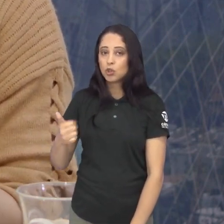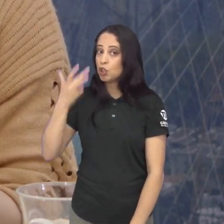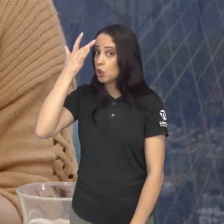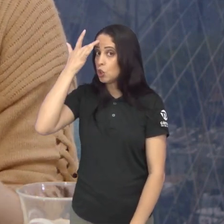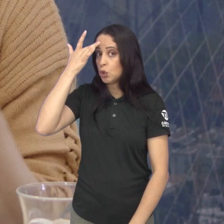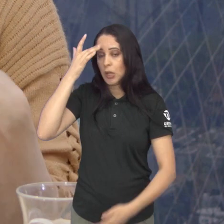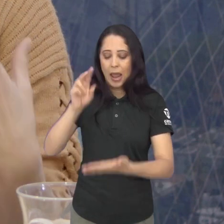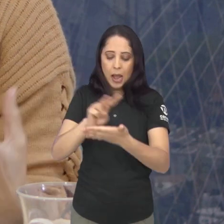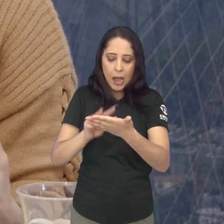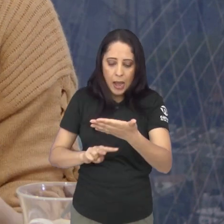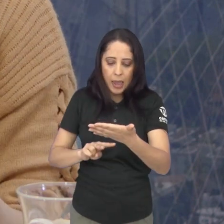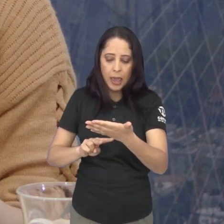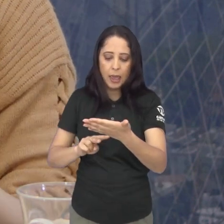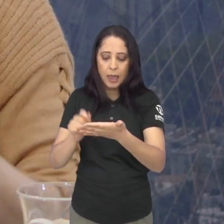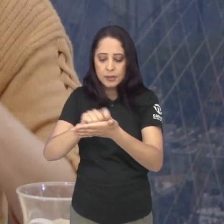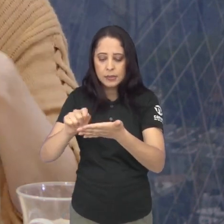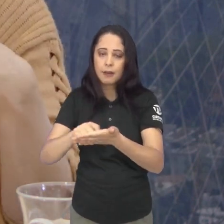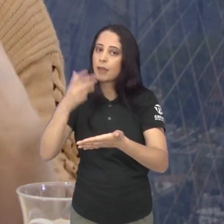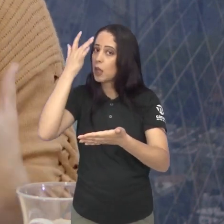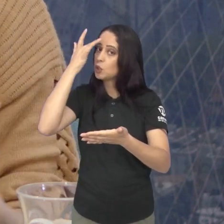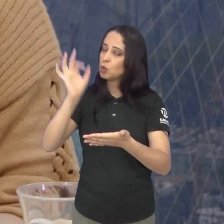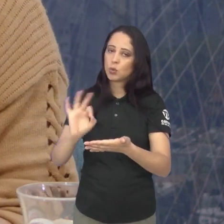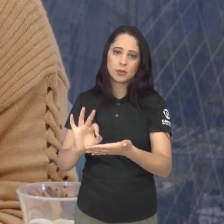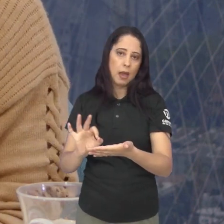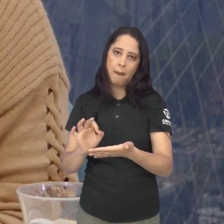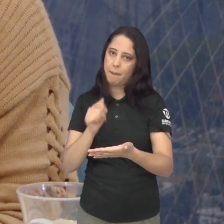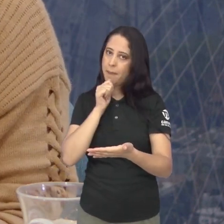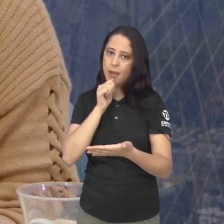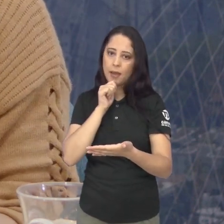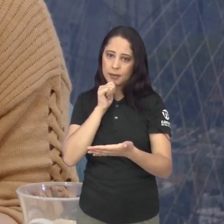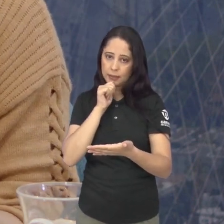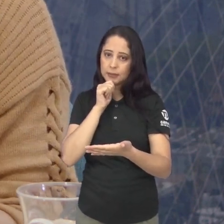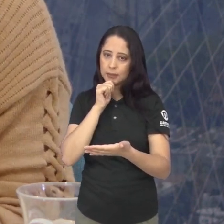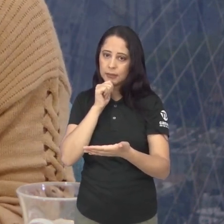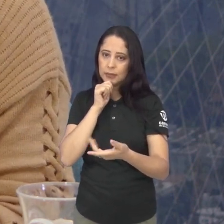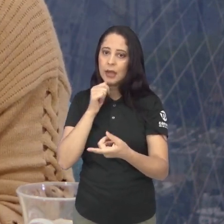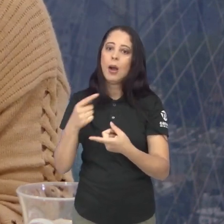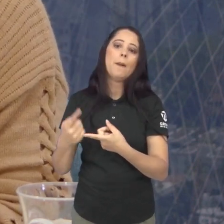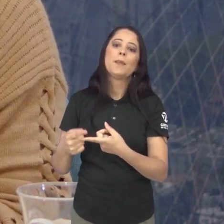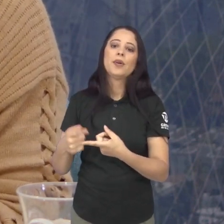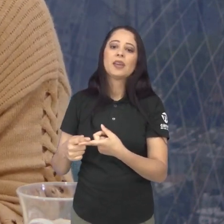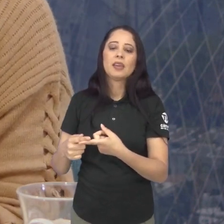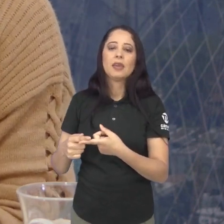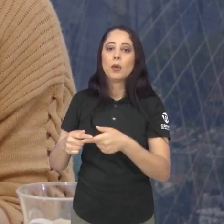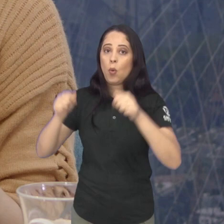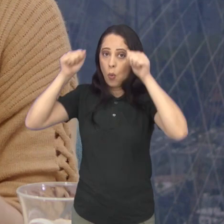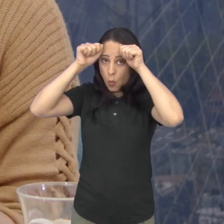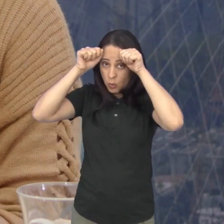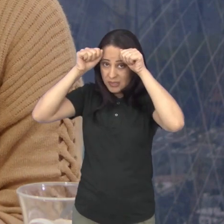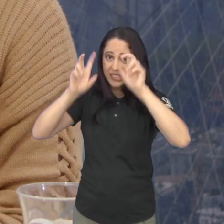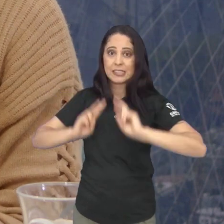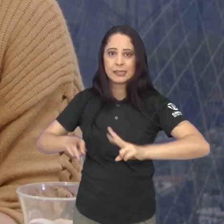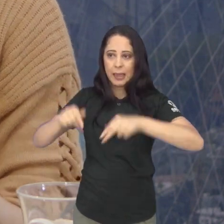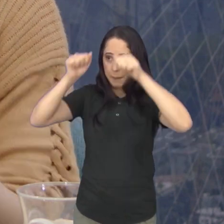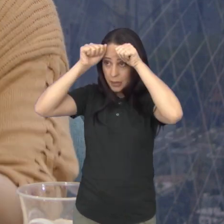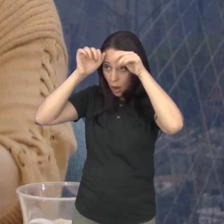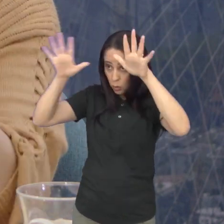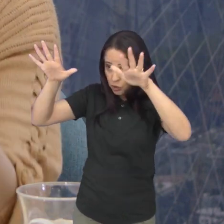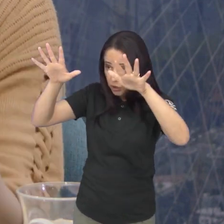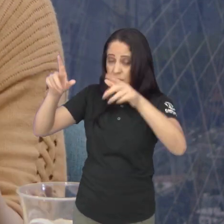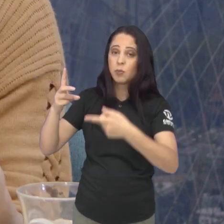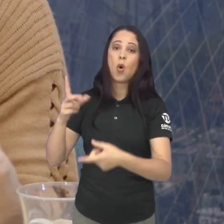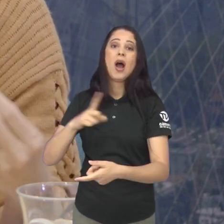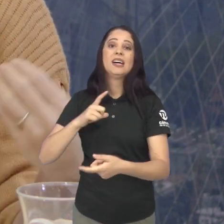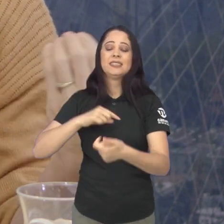deficiência intelectual, ele tem uma epilepsia, que na grande maioria dos autistas, né, o autismo ele não vem desacompanhado, pelo contrário, o autismo